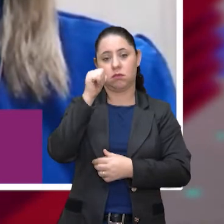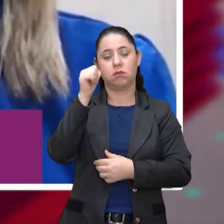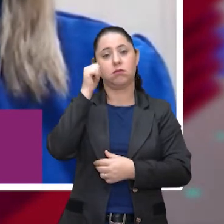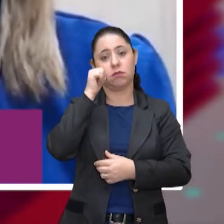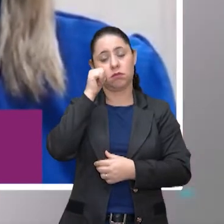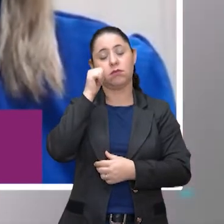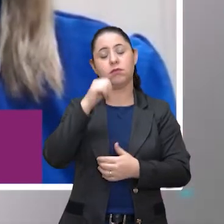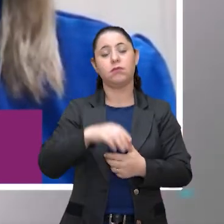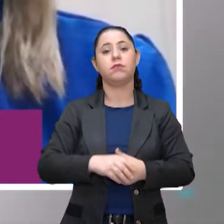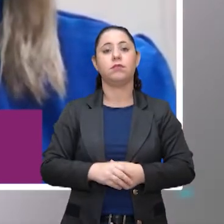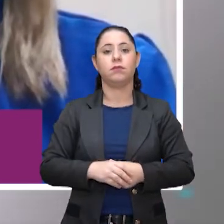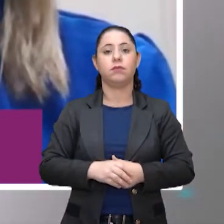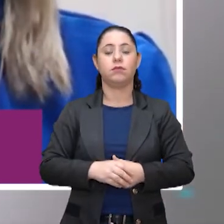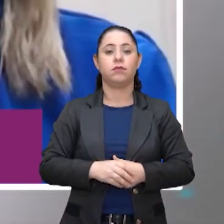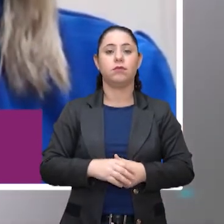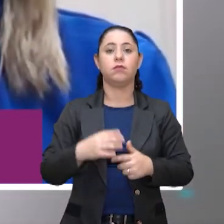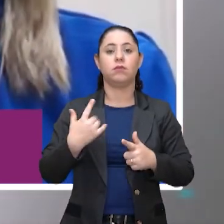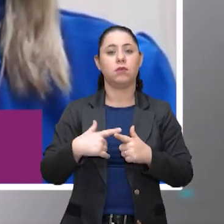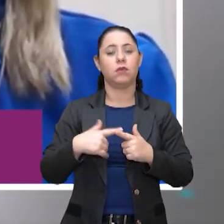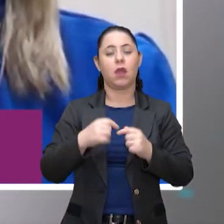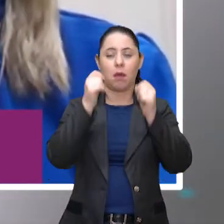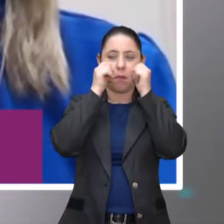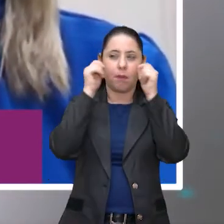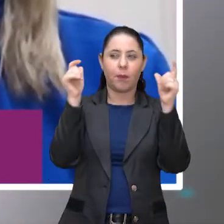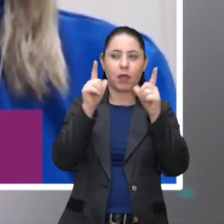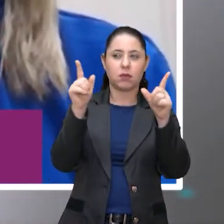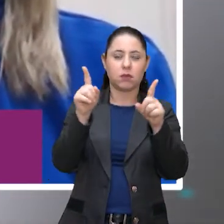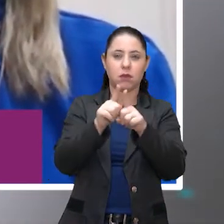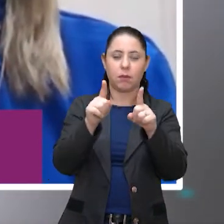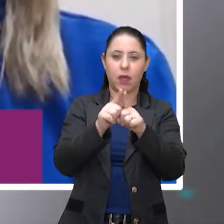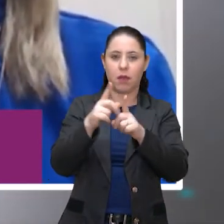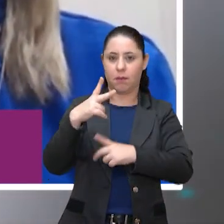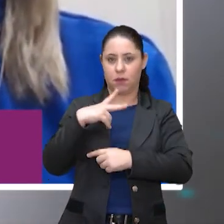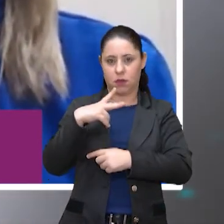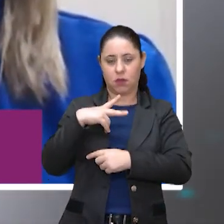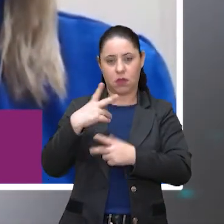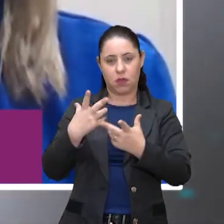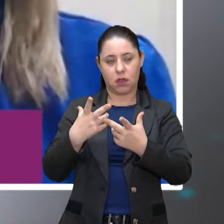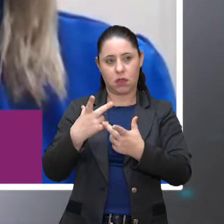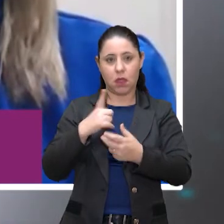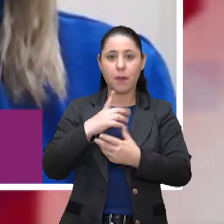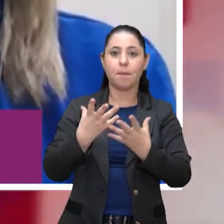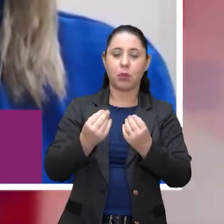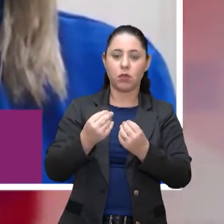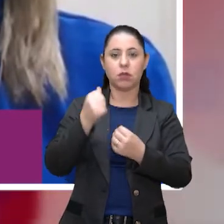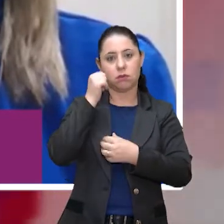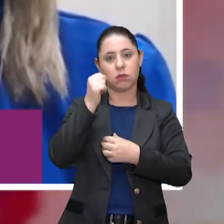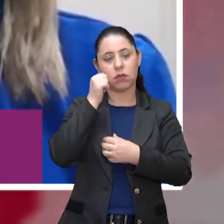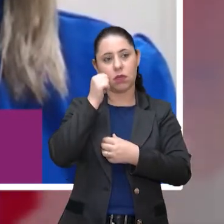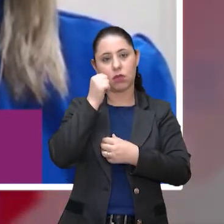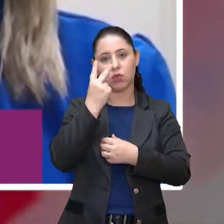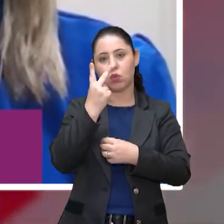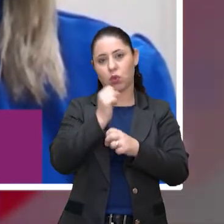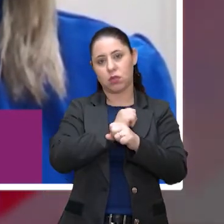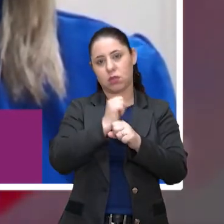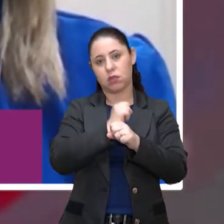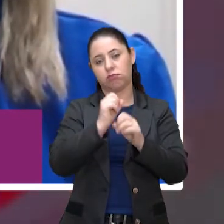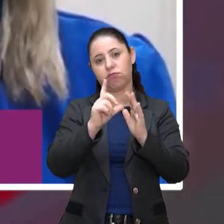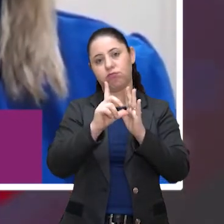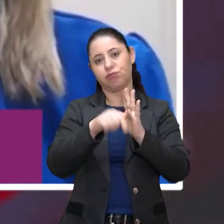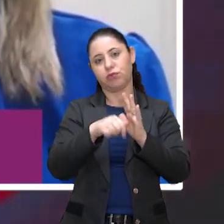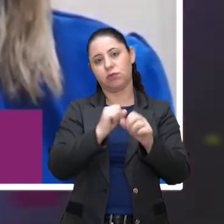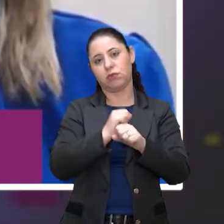né? Porque eu ainda percebo até na clínica privada que tem muitas mulheres que ainda estão com os 2 anos de atraso